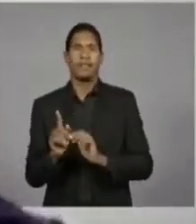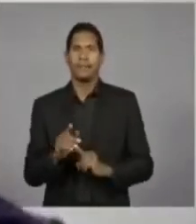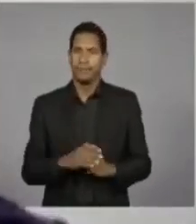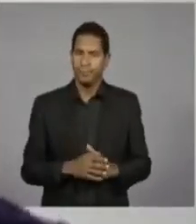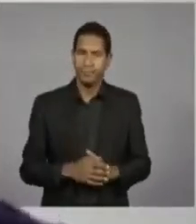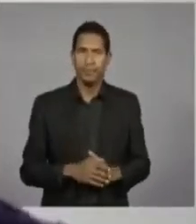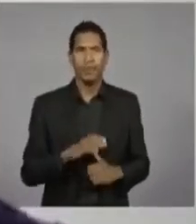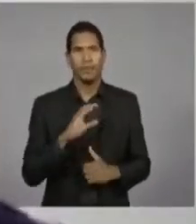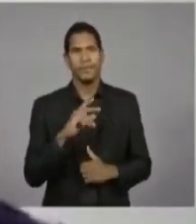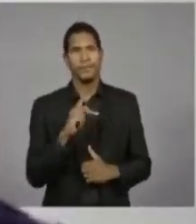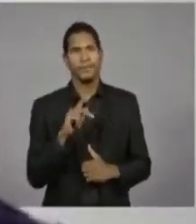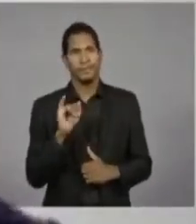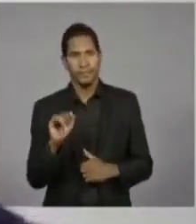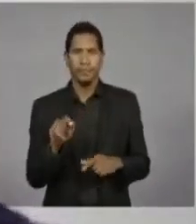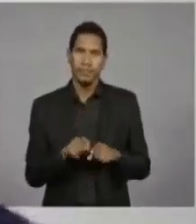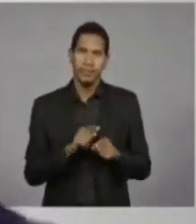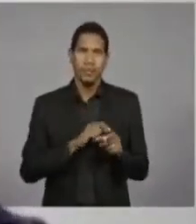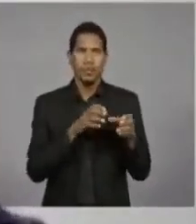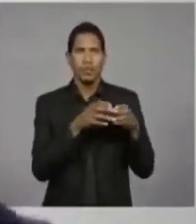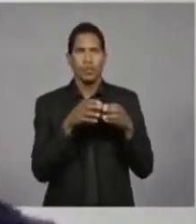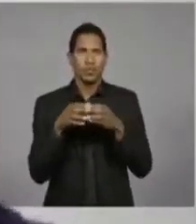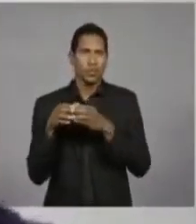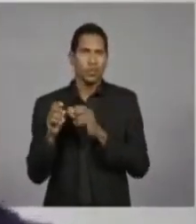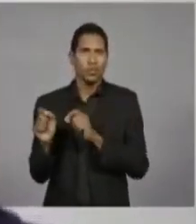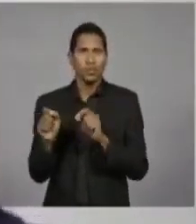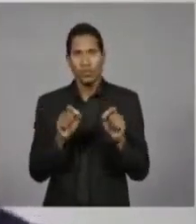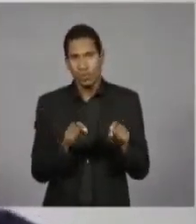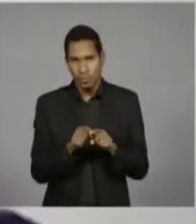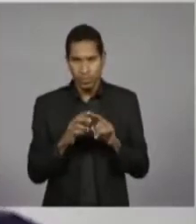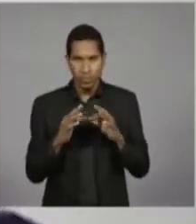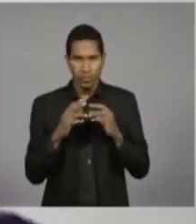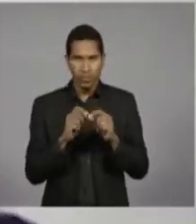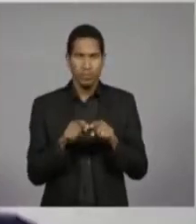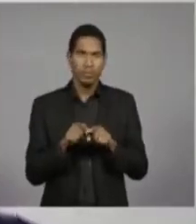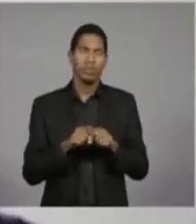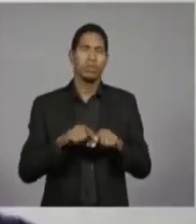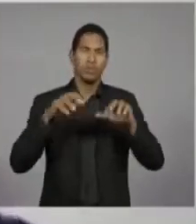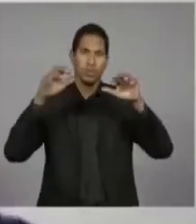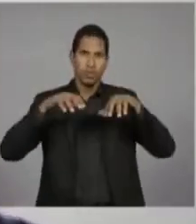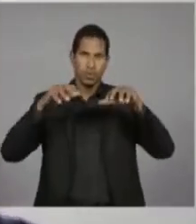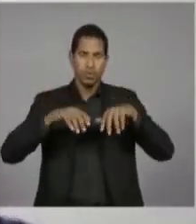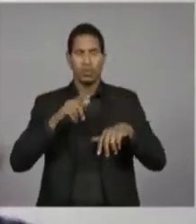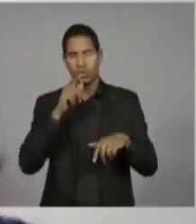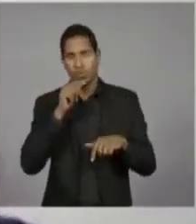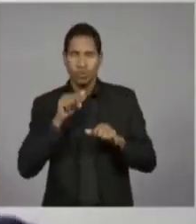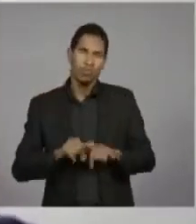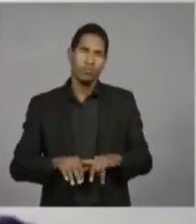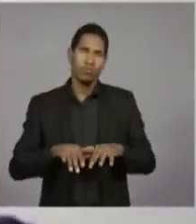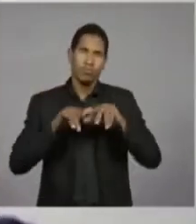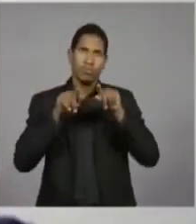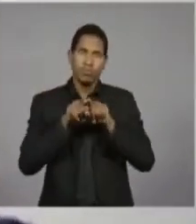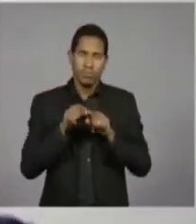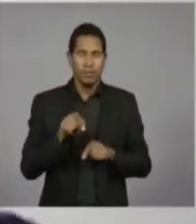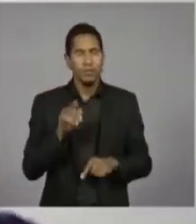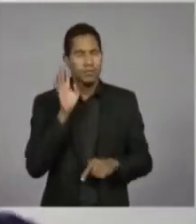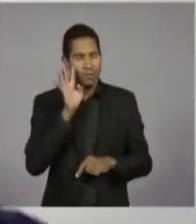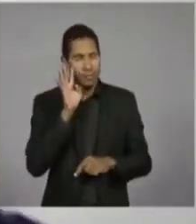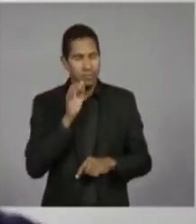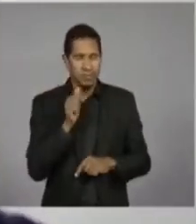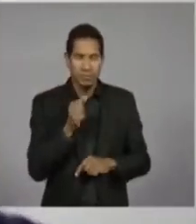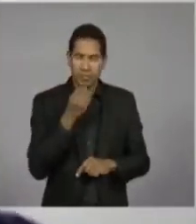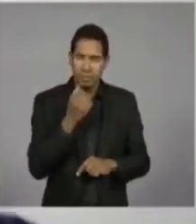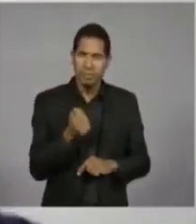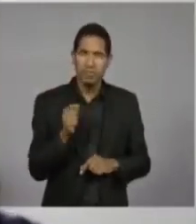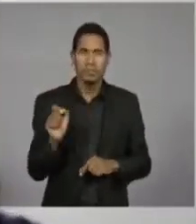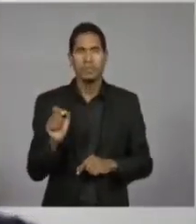as CPIs e as comissões, ou como o nosso comitê de chuva enchente, que foi muito legal fazer parte dele, que a